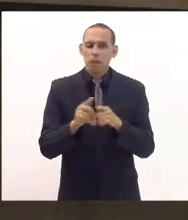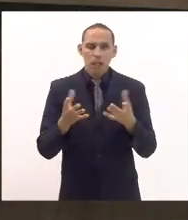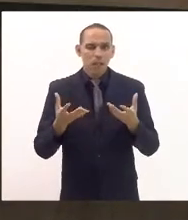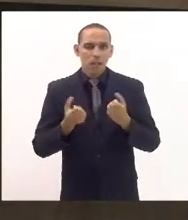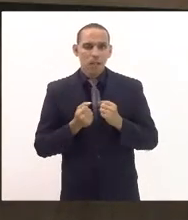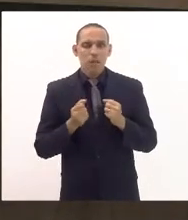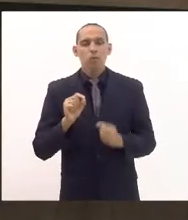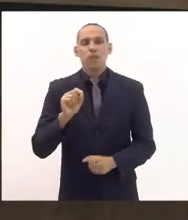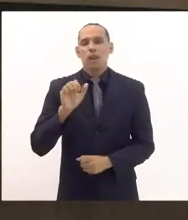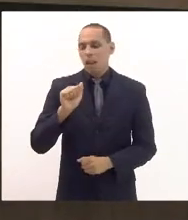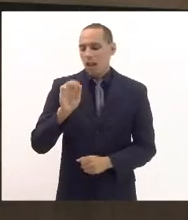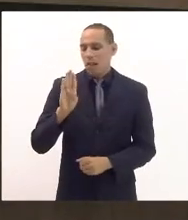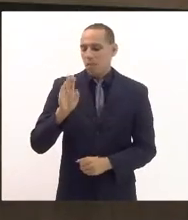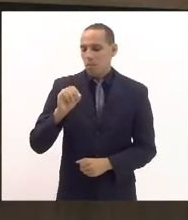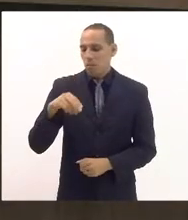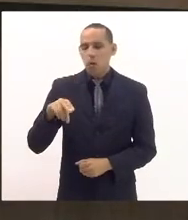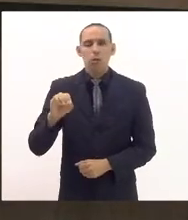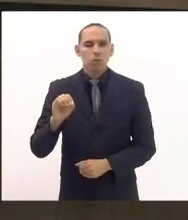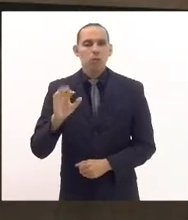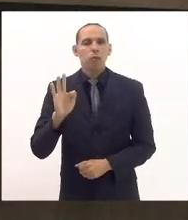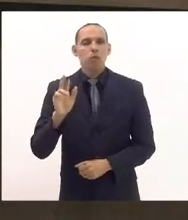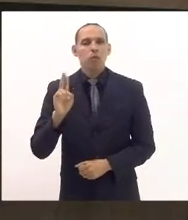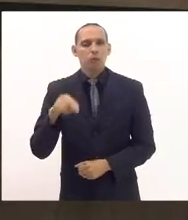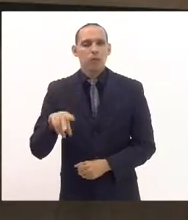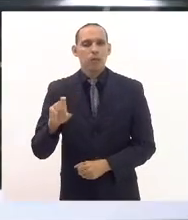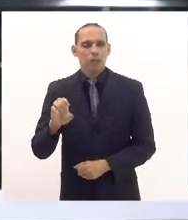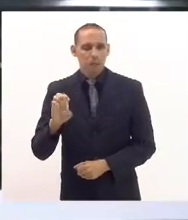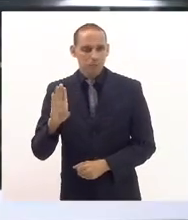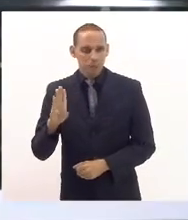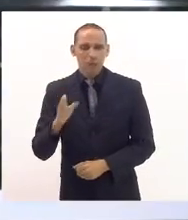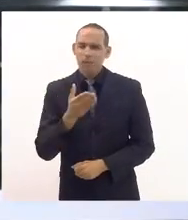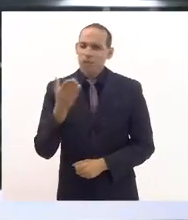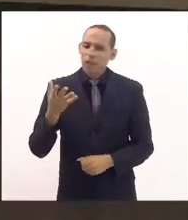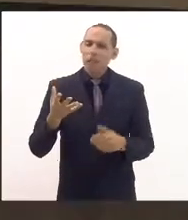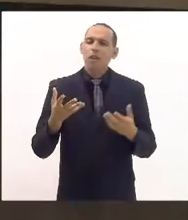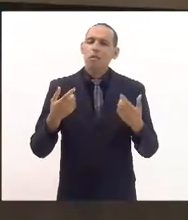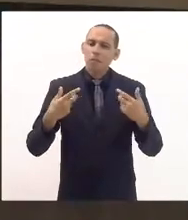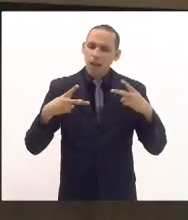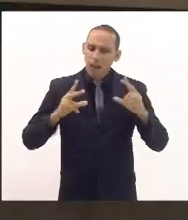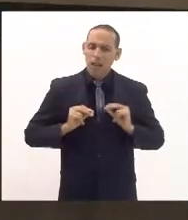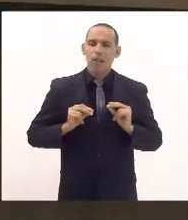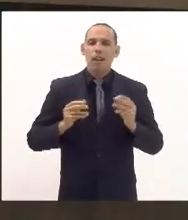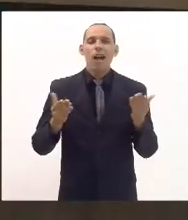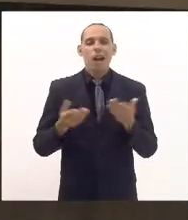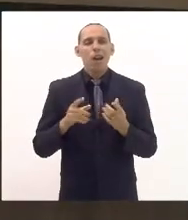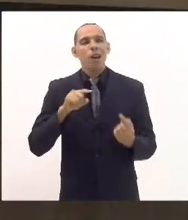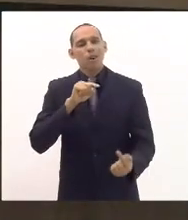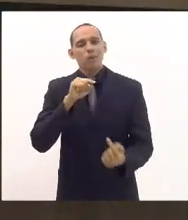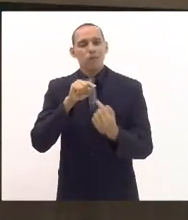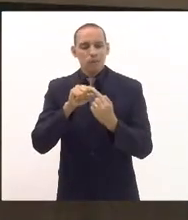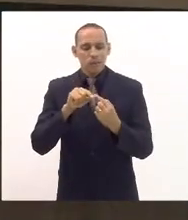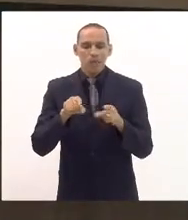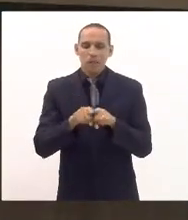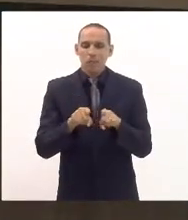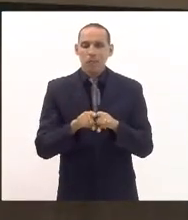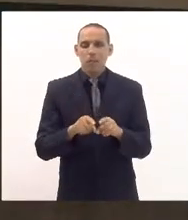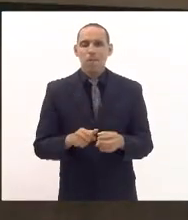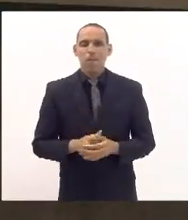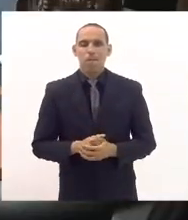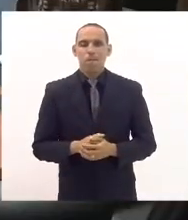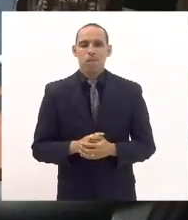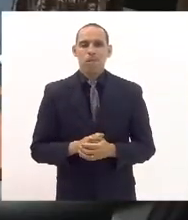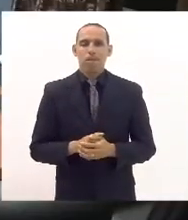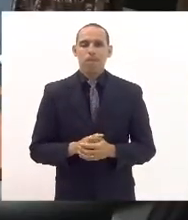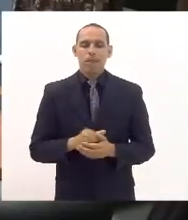receberão um abono do fundeb que você e merecem e agora a gente dá mais um passo importante e parecerá favorável senhor presidente